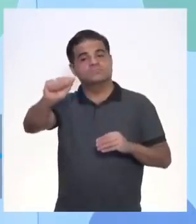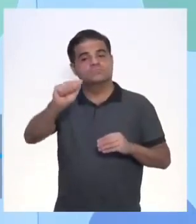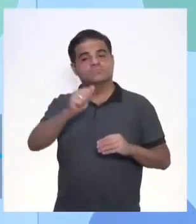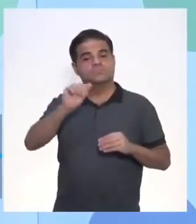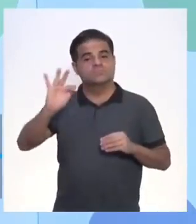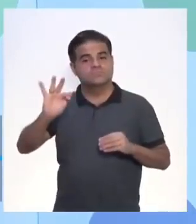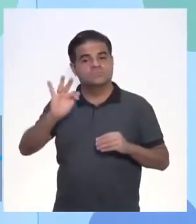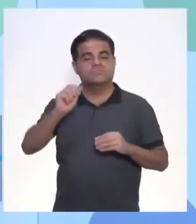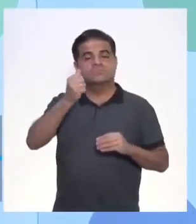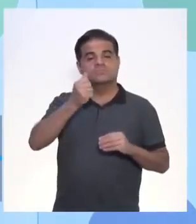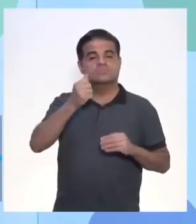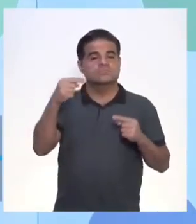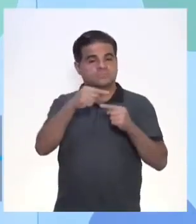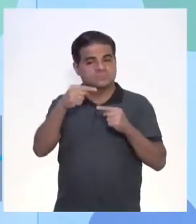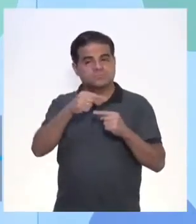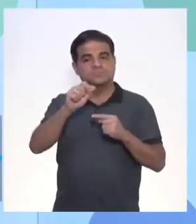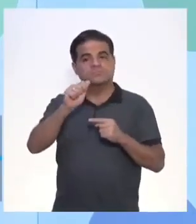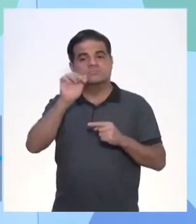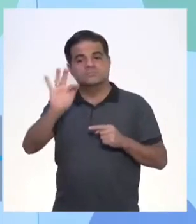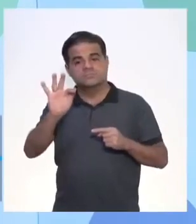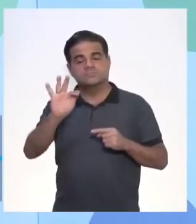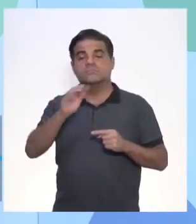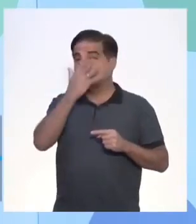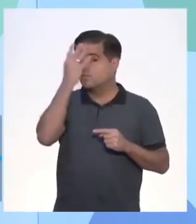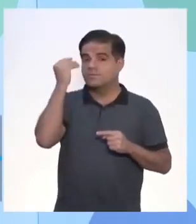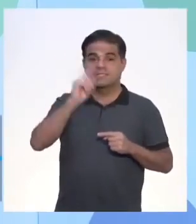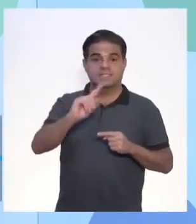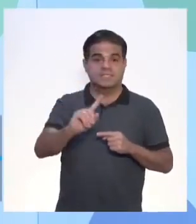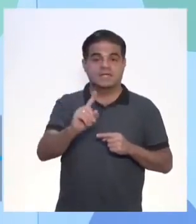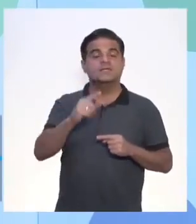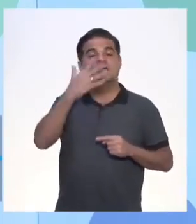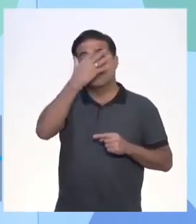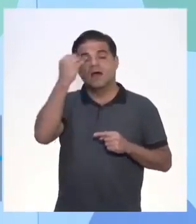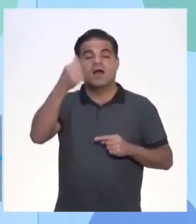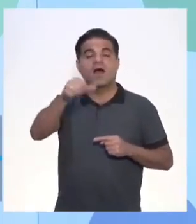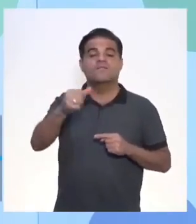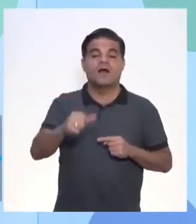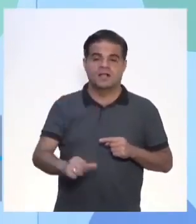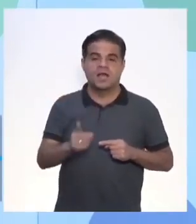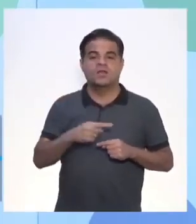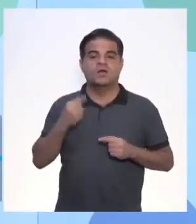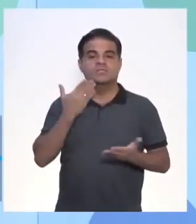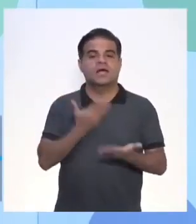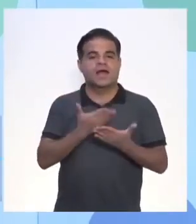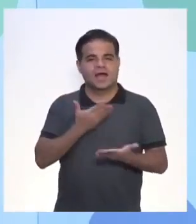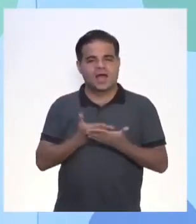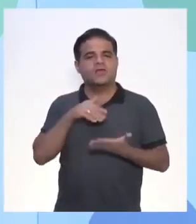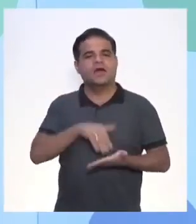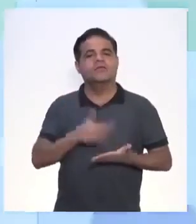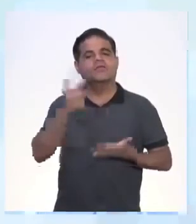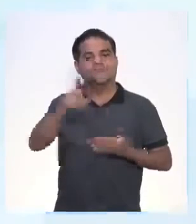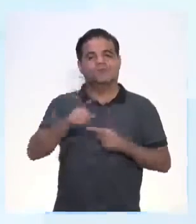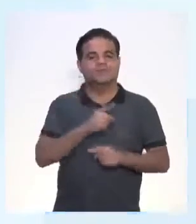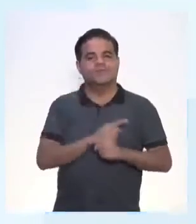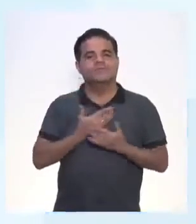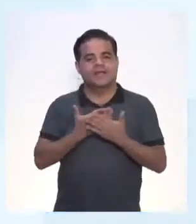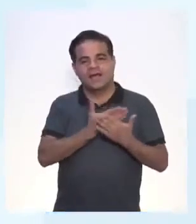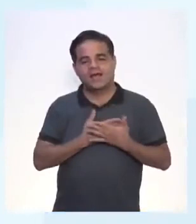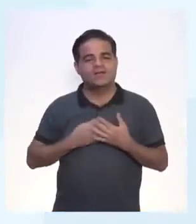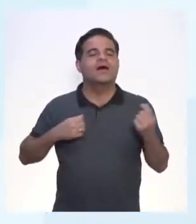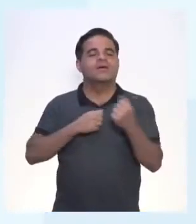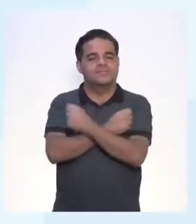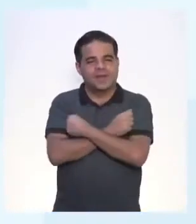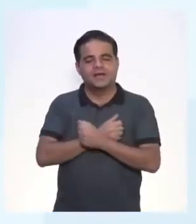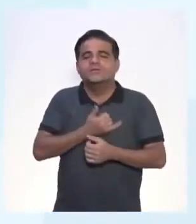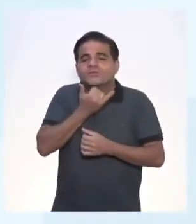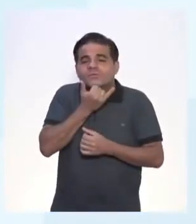Portuguesa _AF, e não se esqueçam de avaliar a nossa aula, e até a próxima aula. Um grande abraço, obrigado